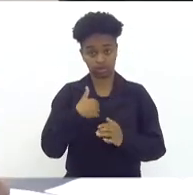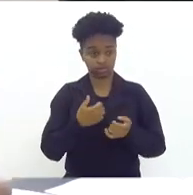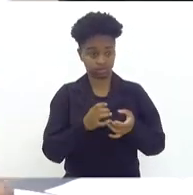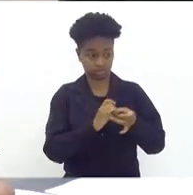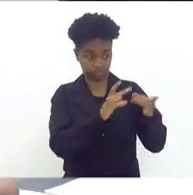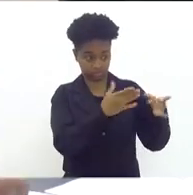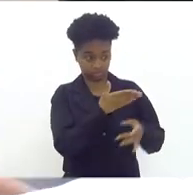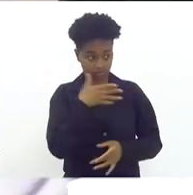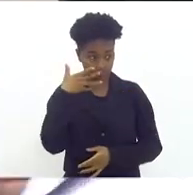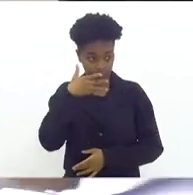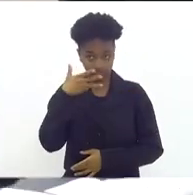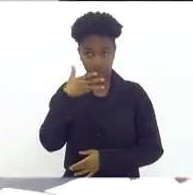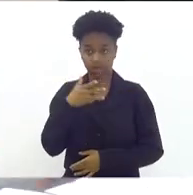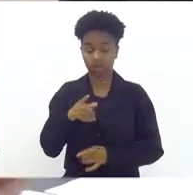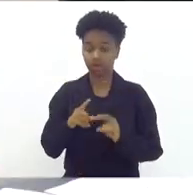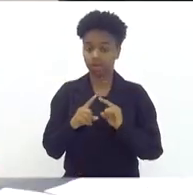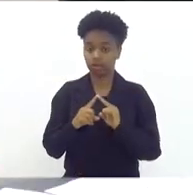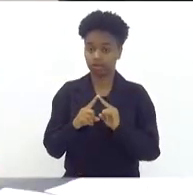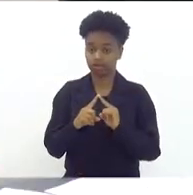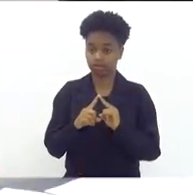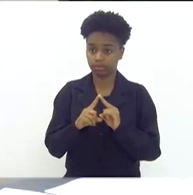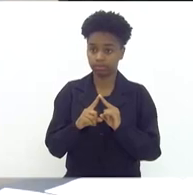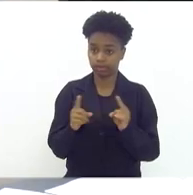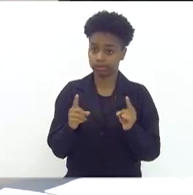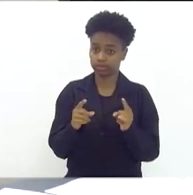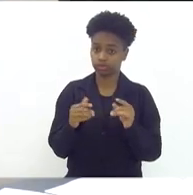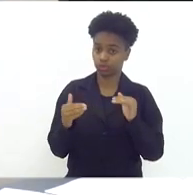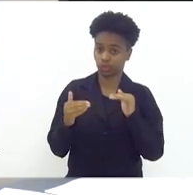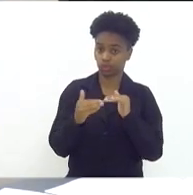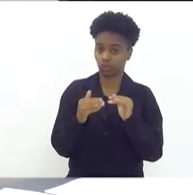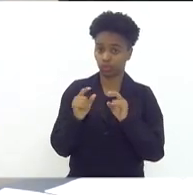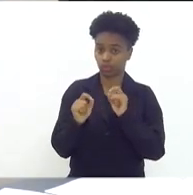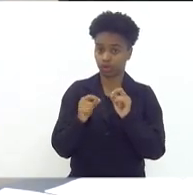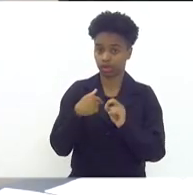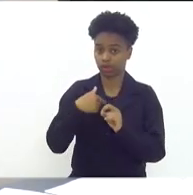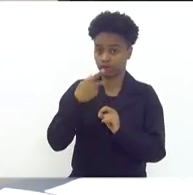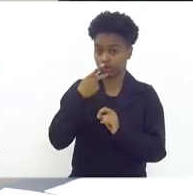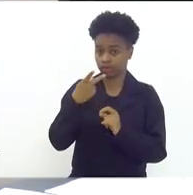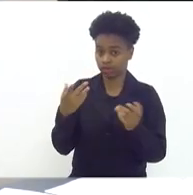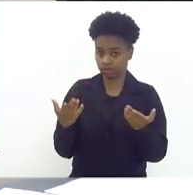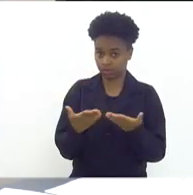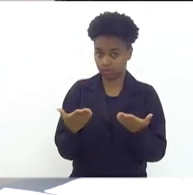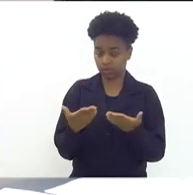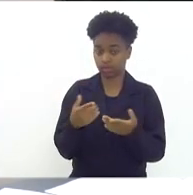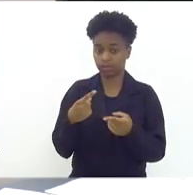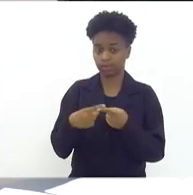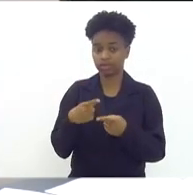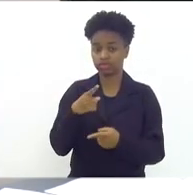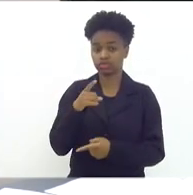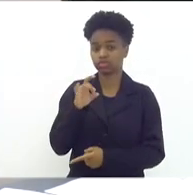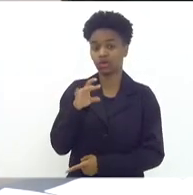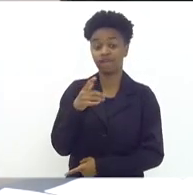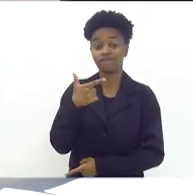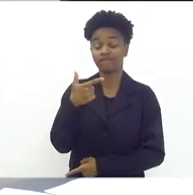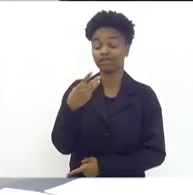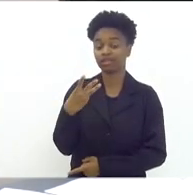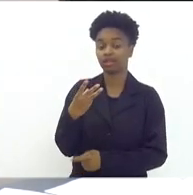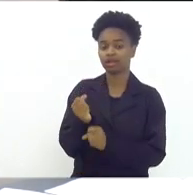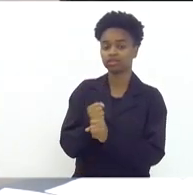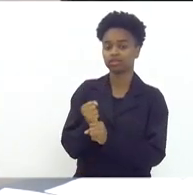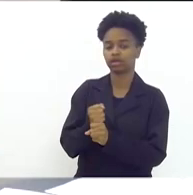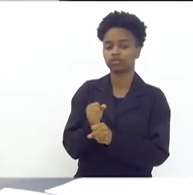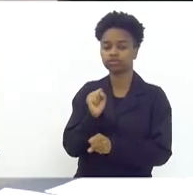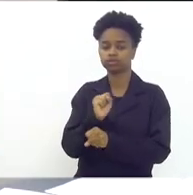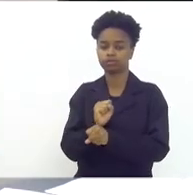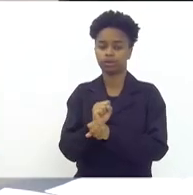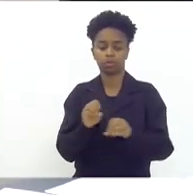para que possa confirmar que eu acabei de dizer sobre esses tão somente 23 anos esperando a ligação do gás